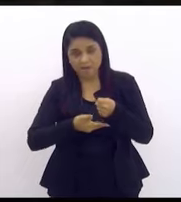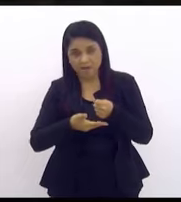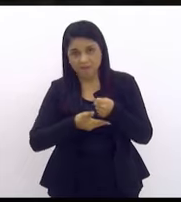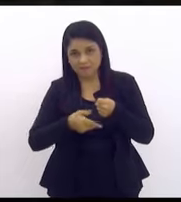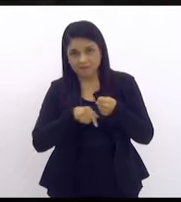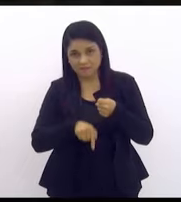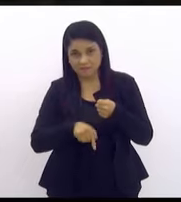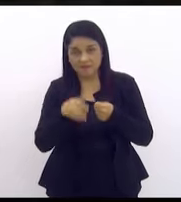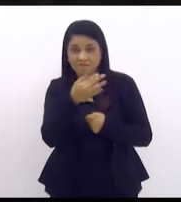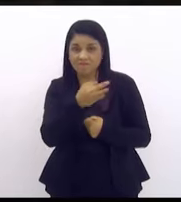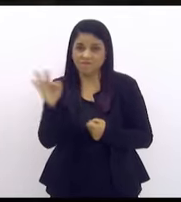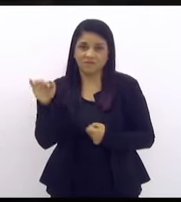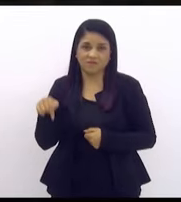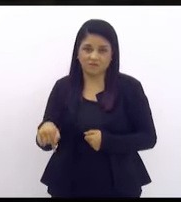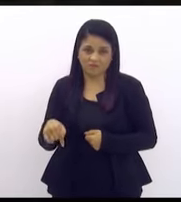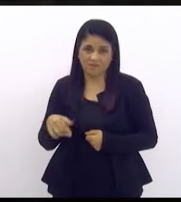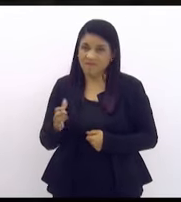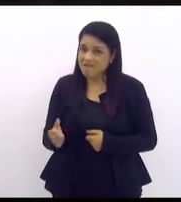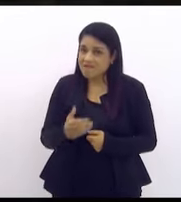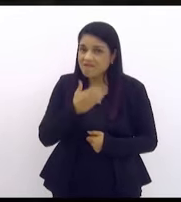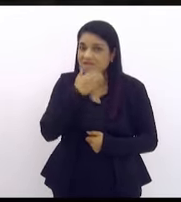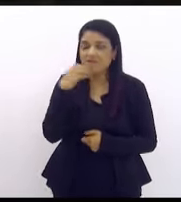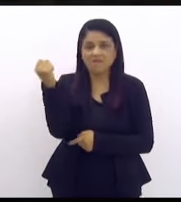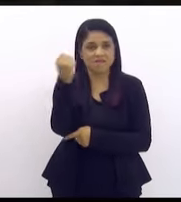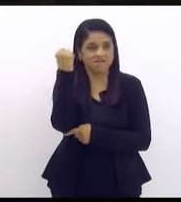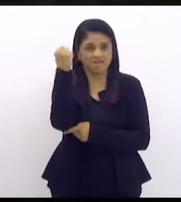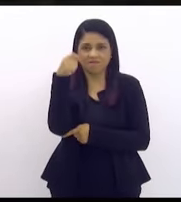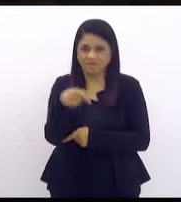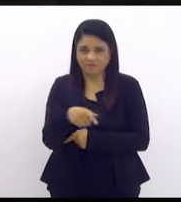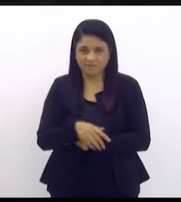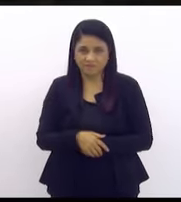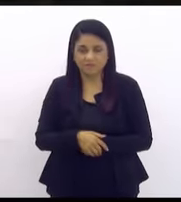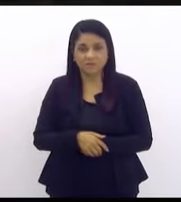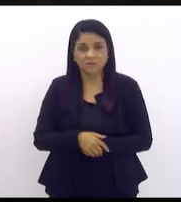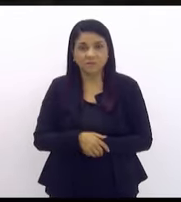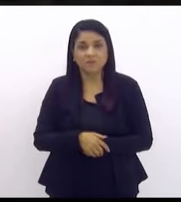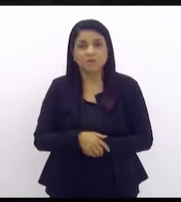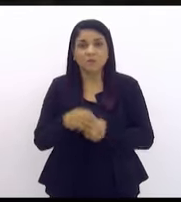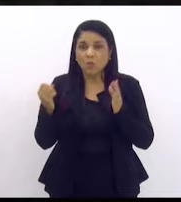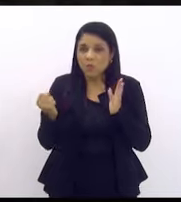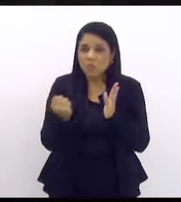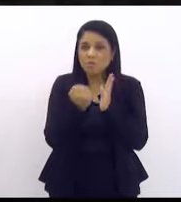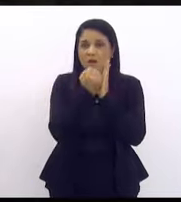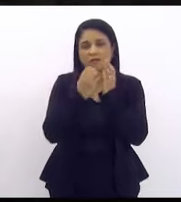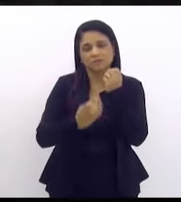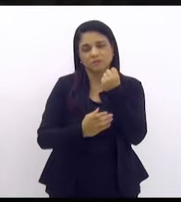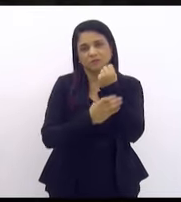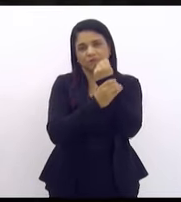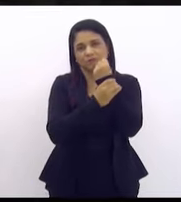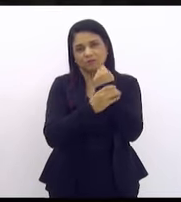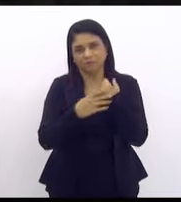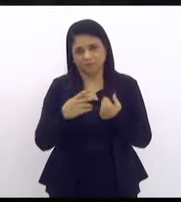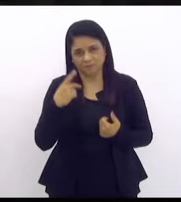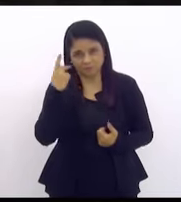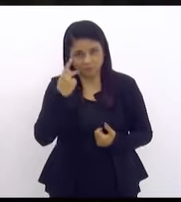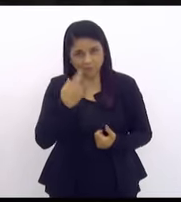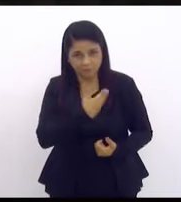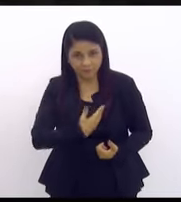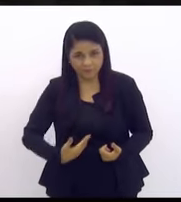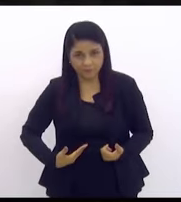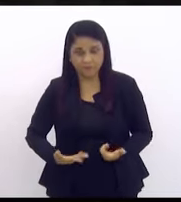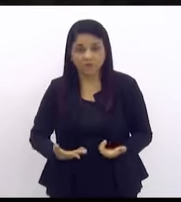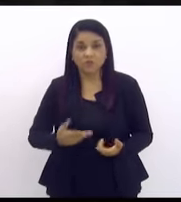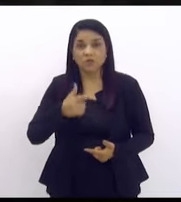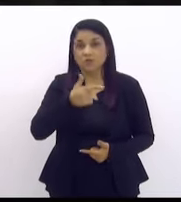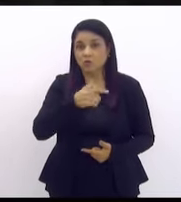Então, isso é grave. E aí, de novo, os impactos na segurança pública. Em